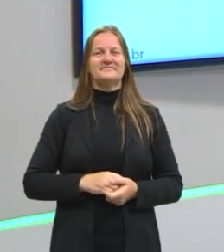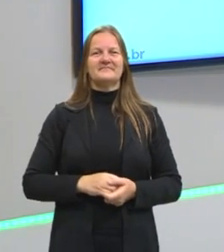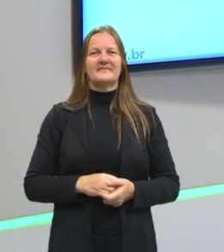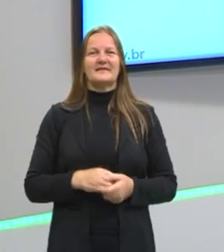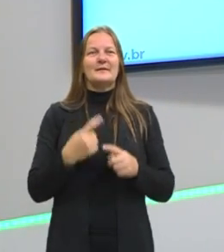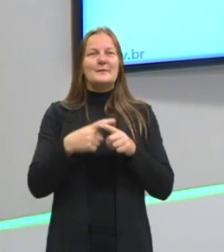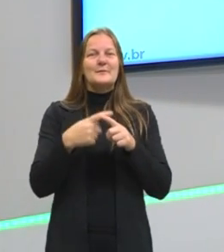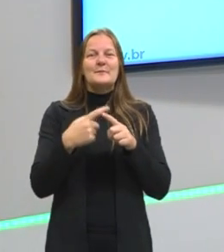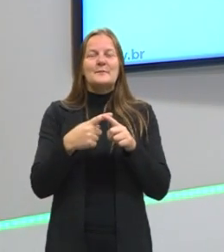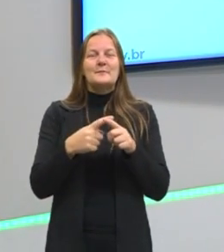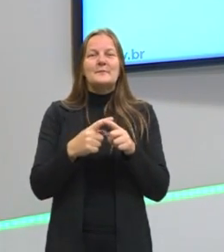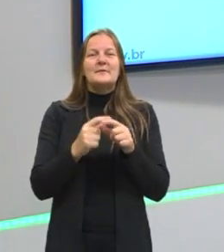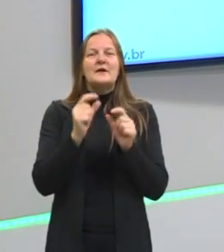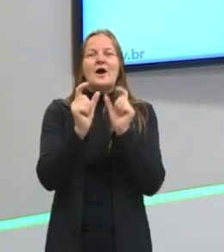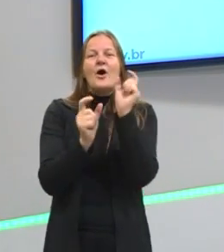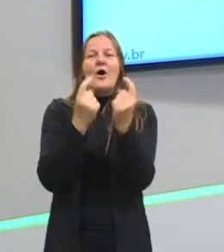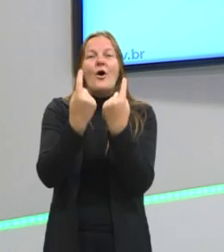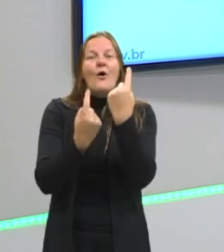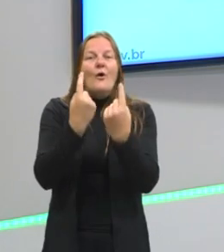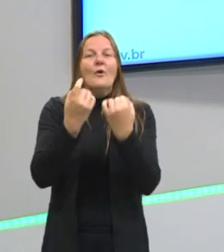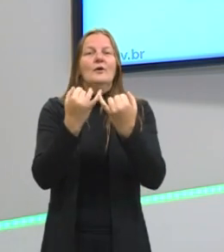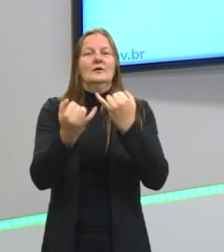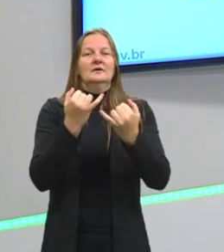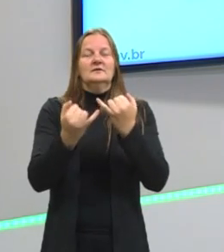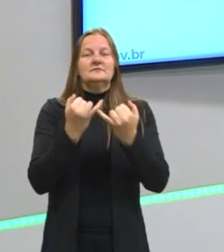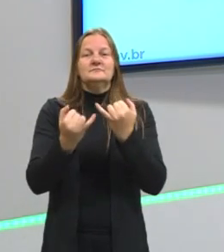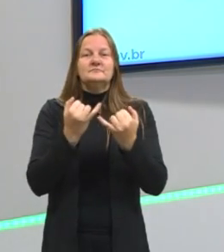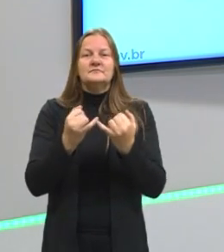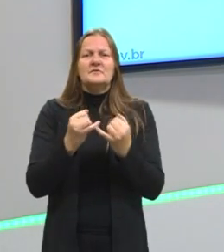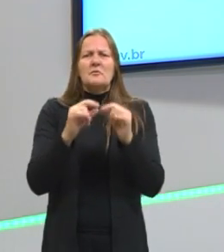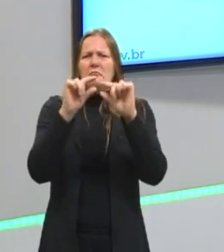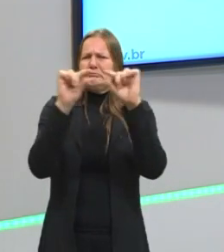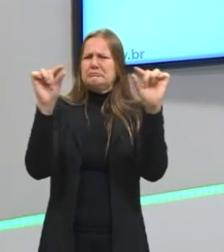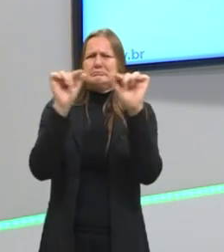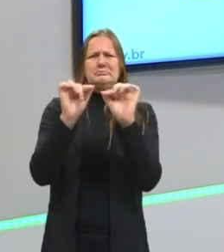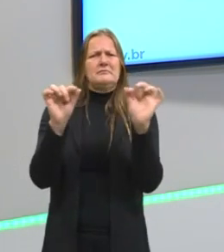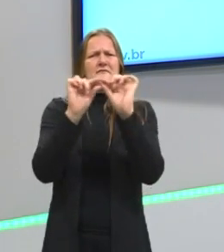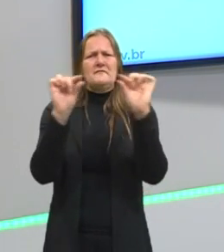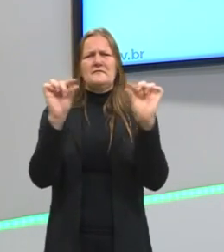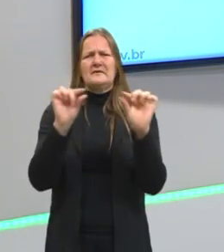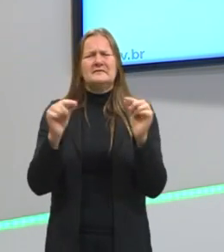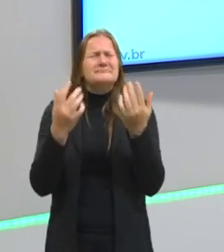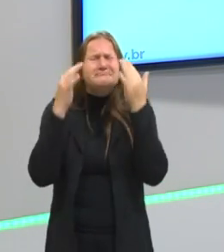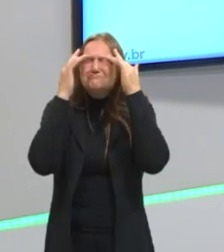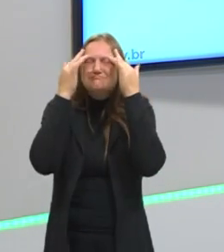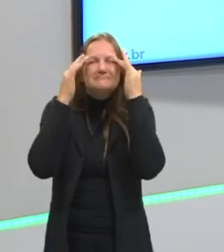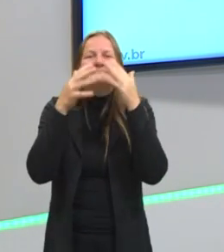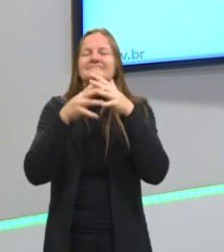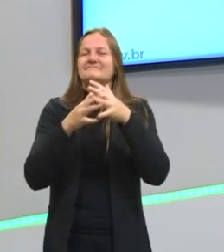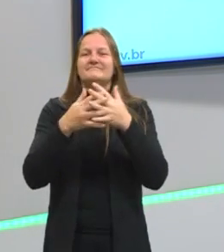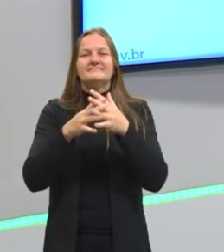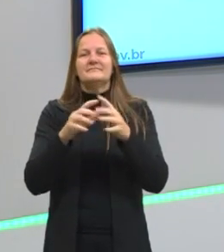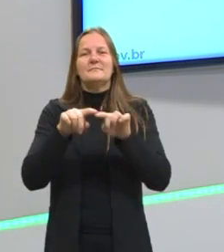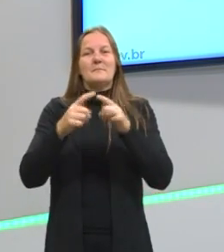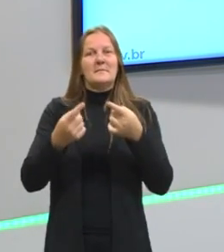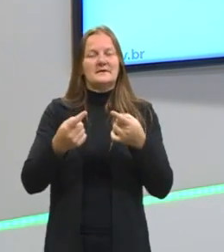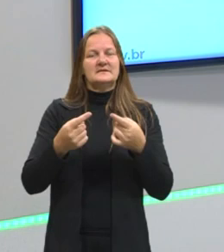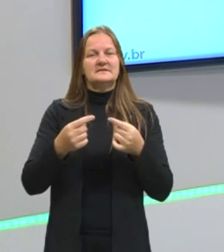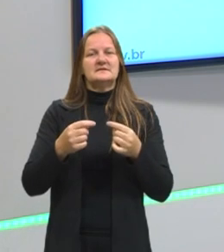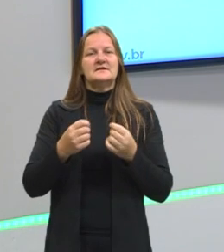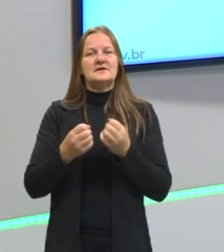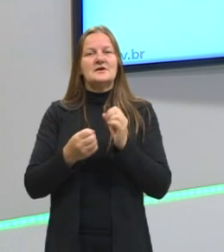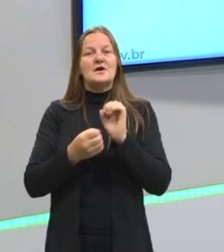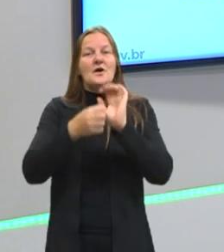ela está falando sobre alguns exemplos de frases que não têm muita noção, né? Entre aspas. Mas a nossa figura de